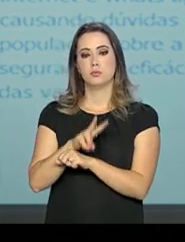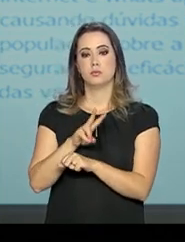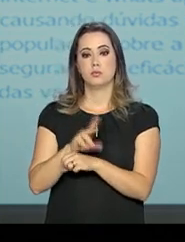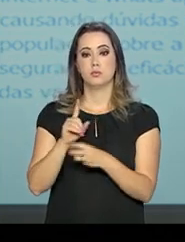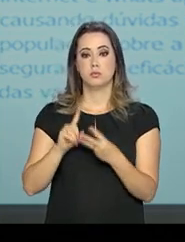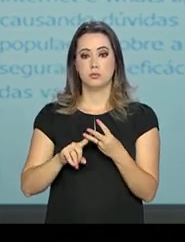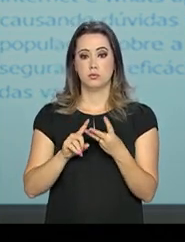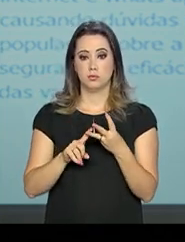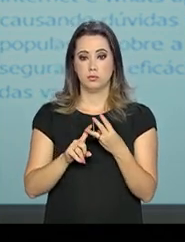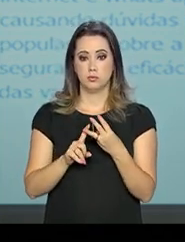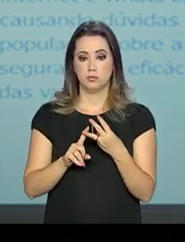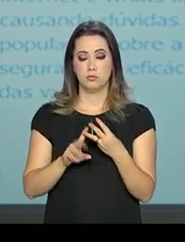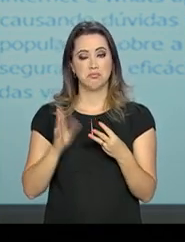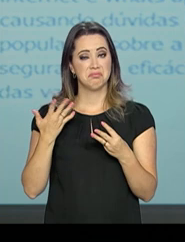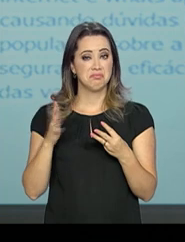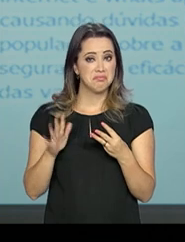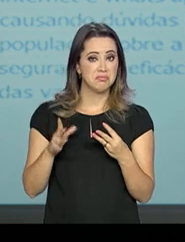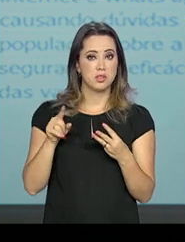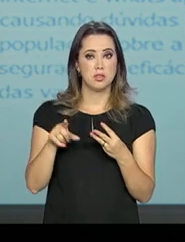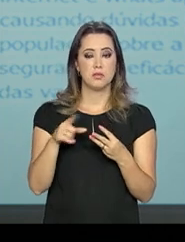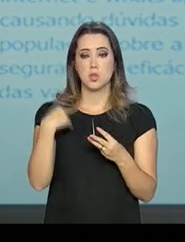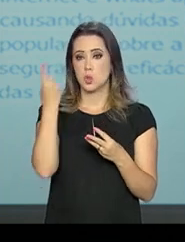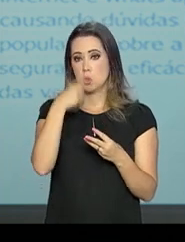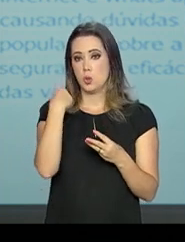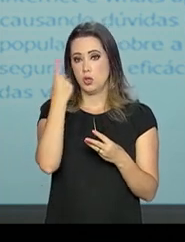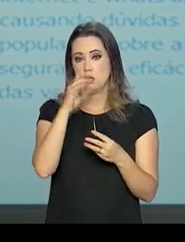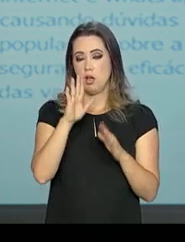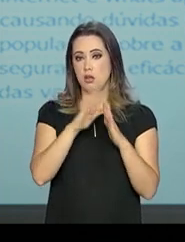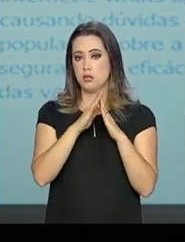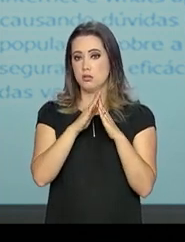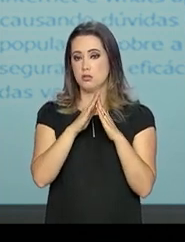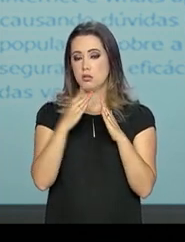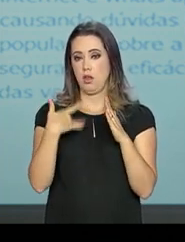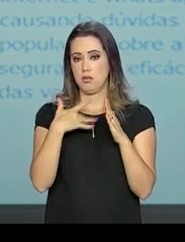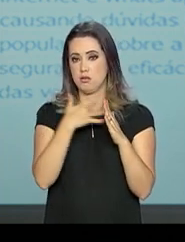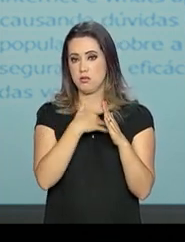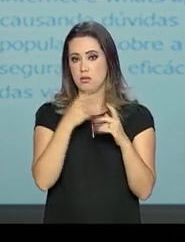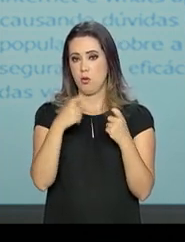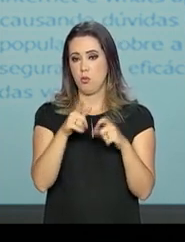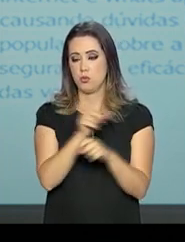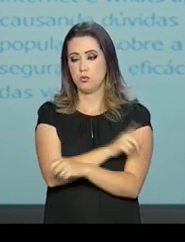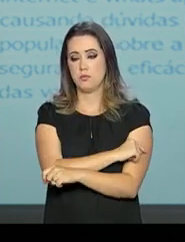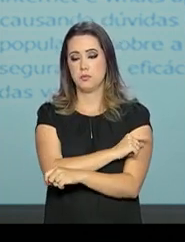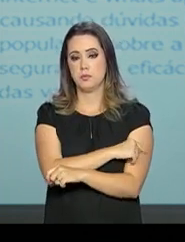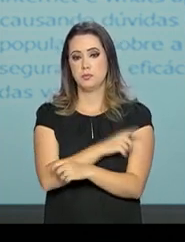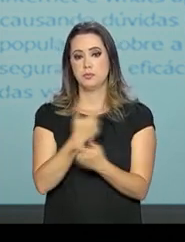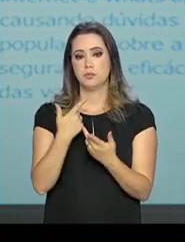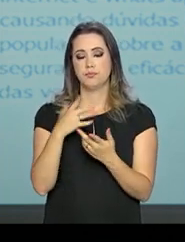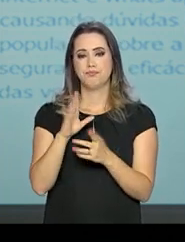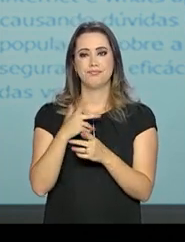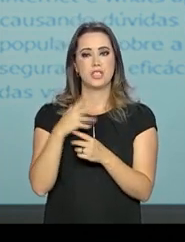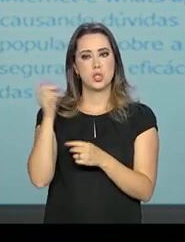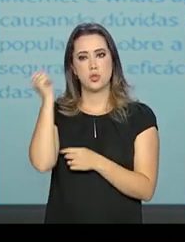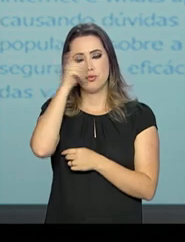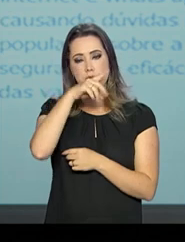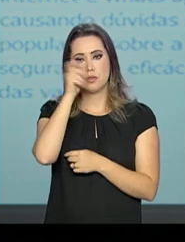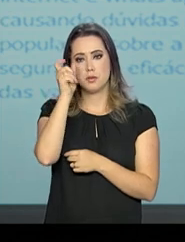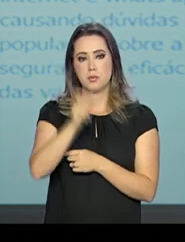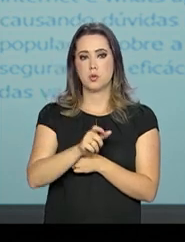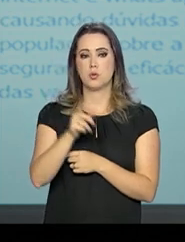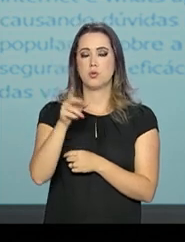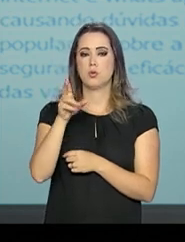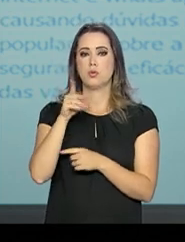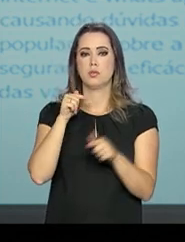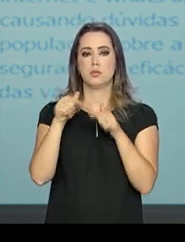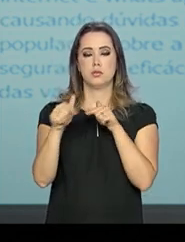terceiro talvez o horário de funcionamento dos postos de vacinação que ficam incompatíveis com a